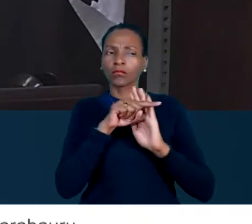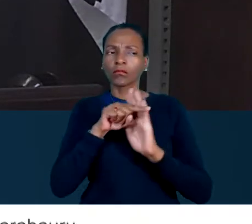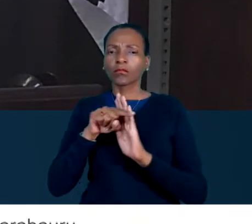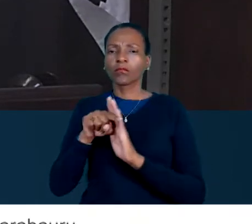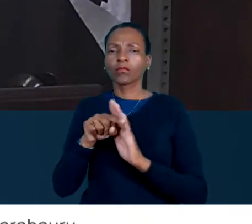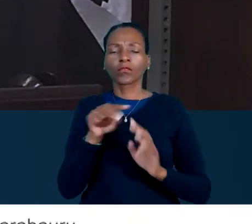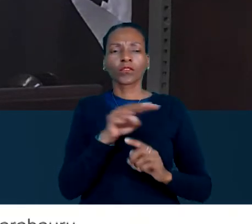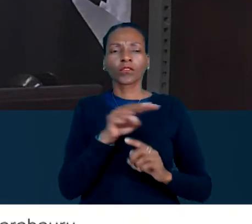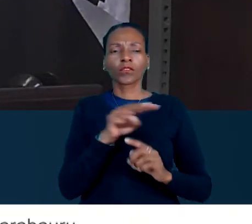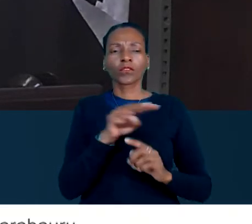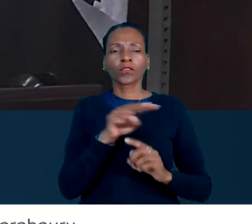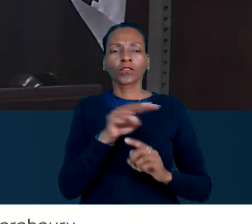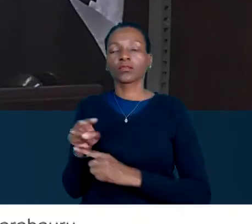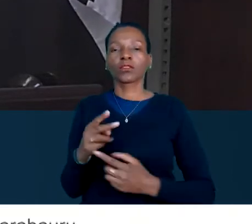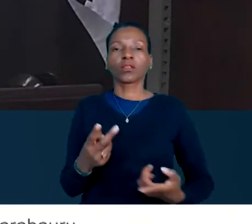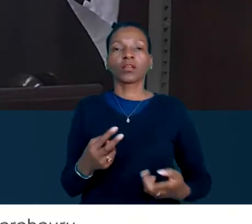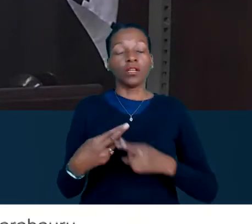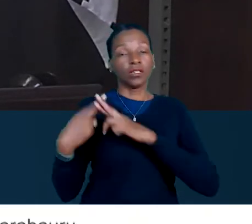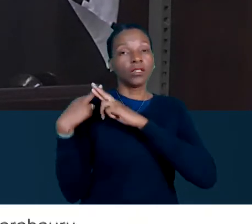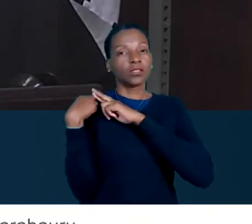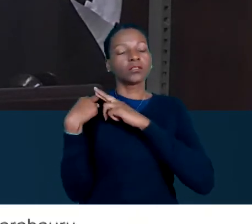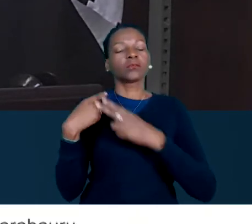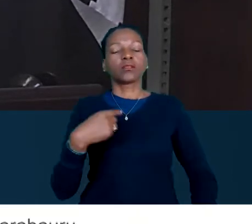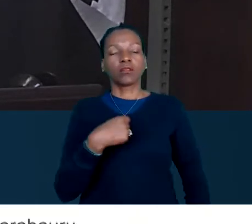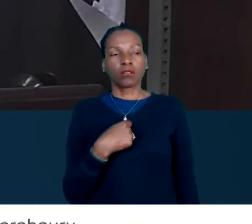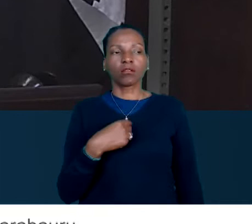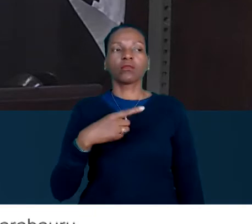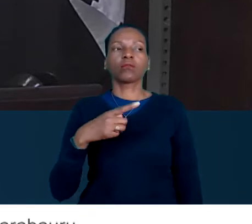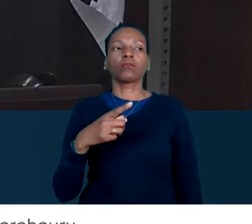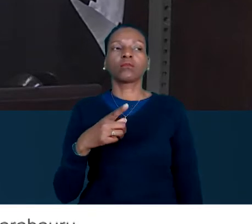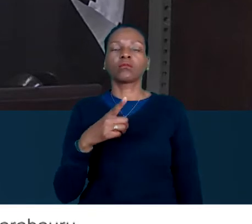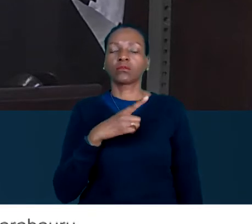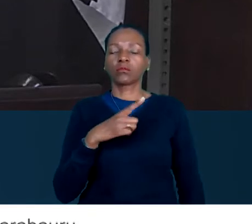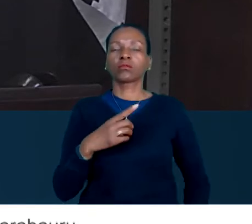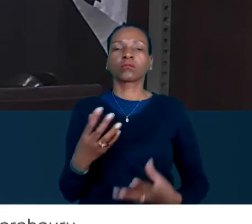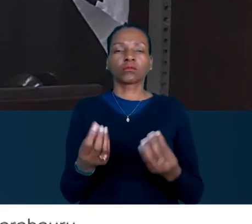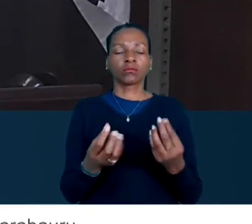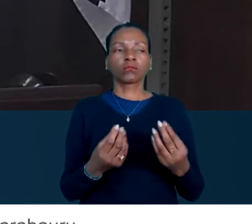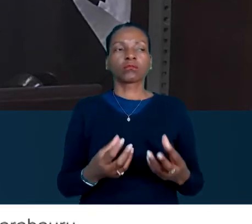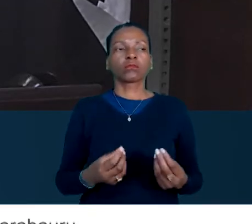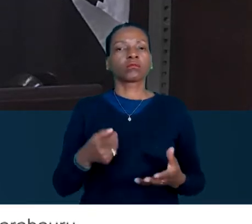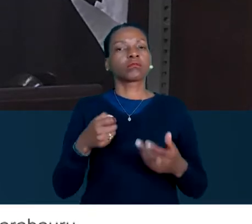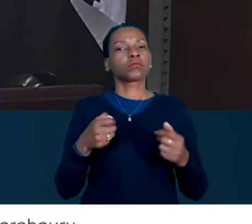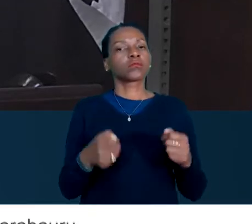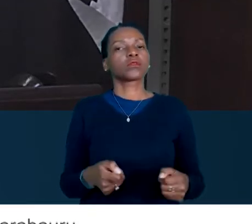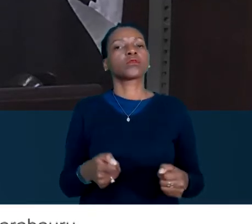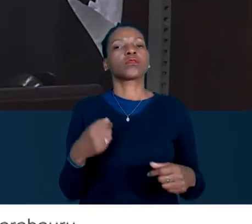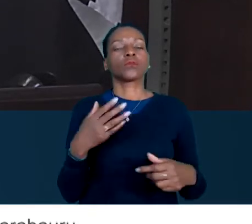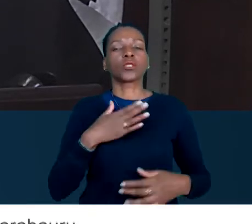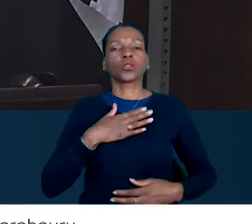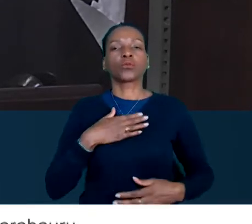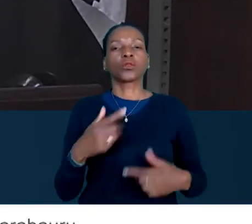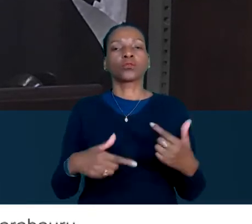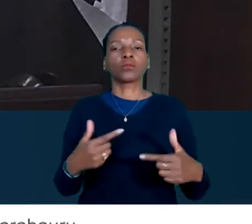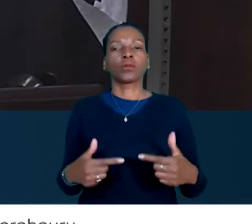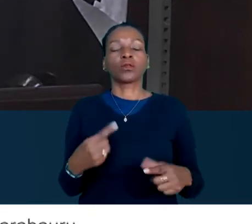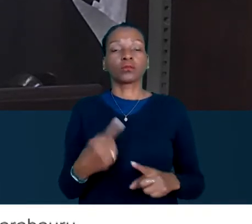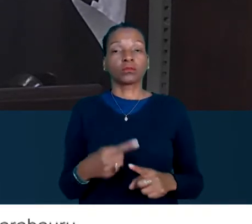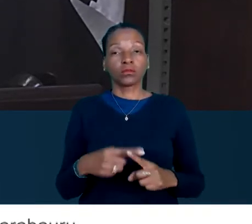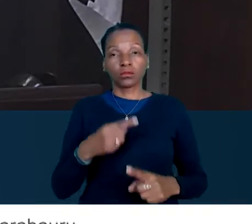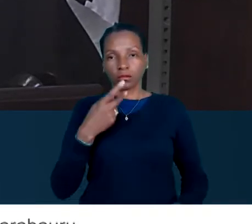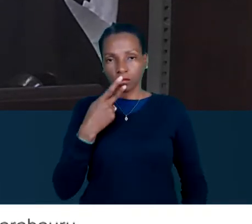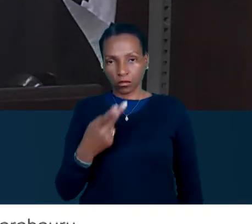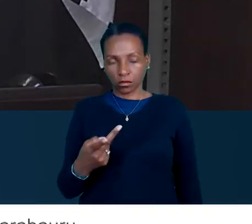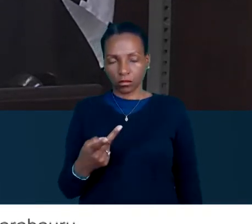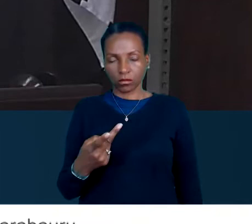fiscalizar é algo que eu tenho muito implícito aqui na minha no exercício do meu mandato porque eu falo isso porque quando